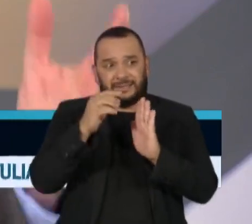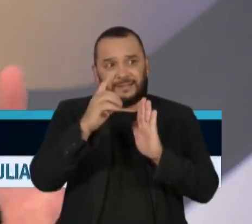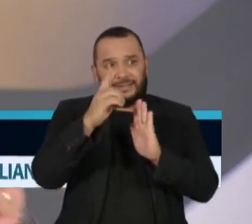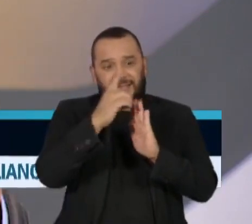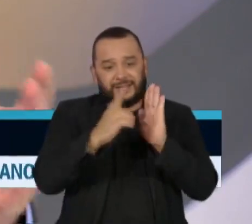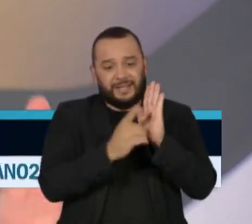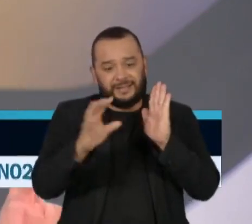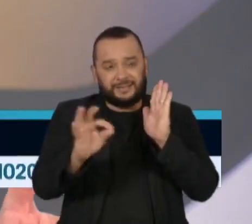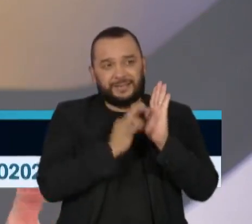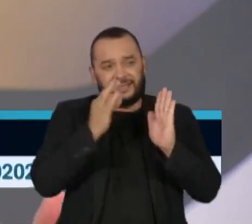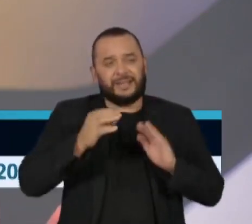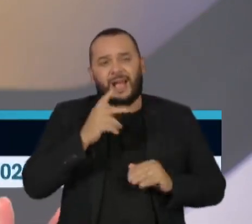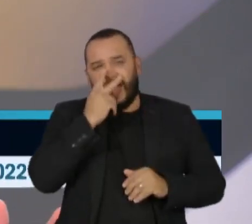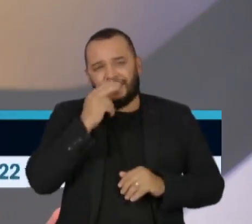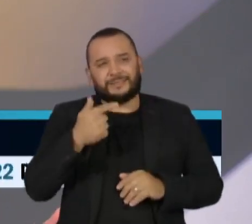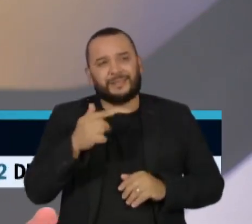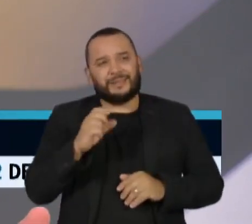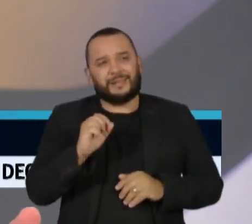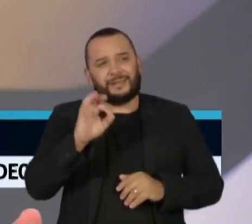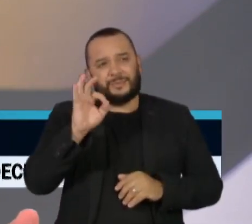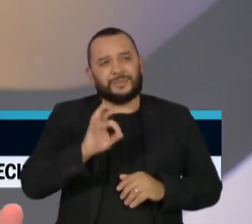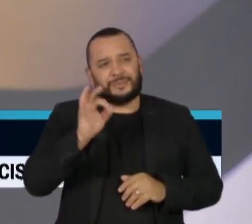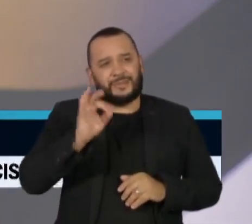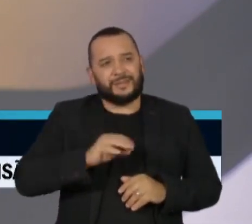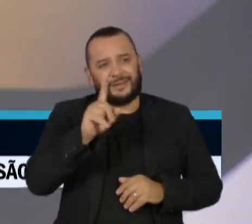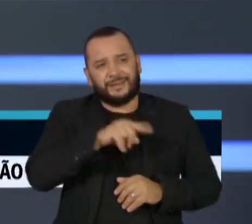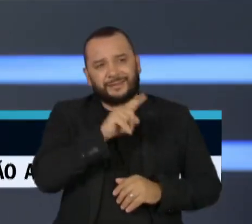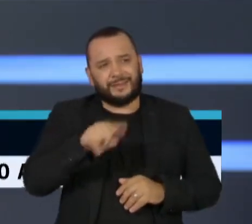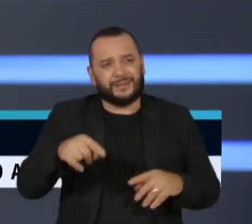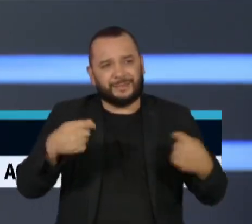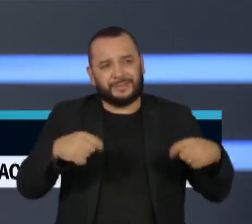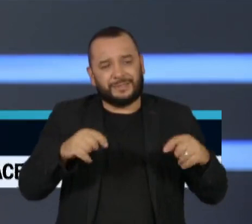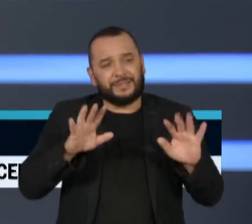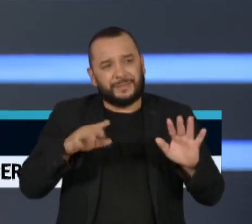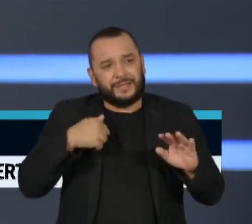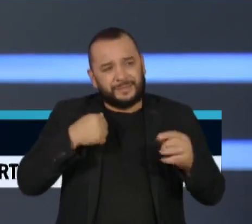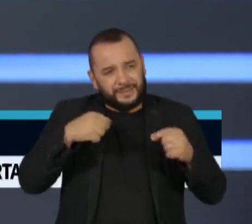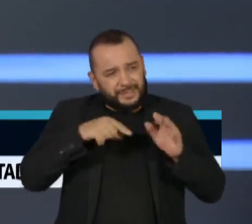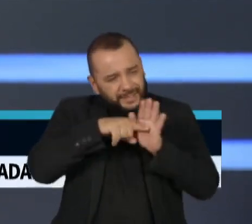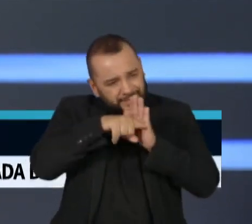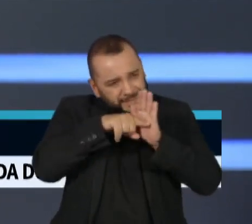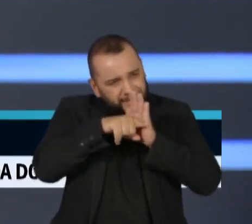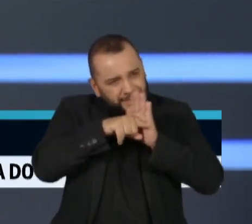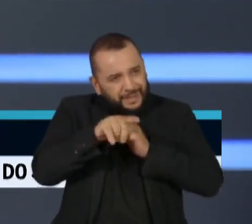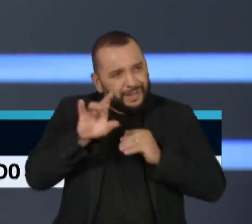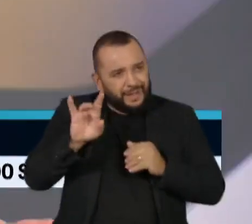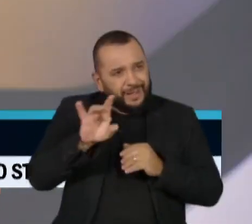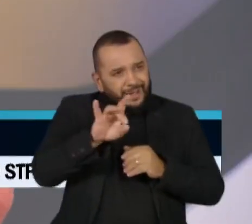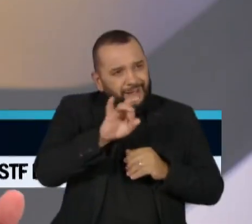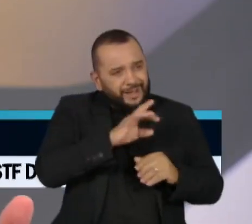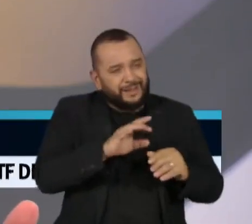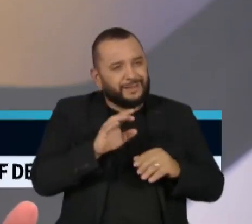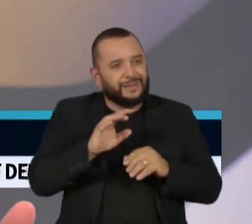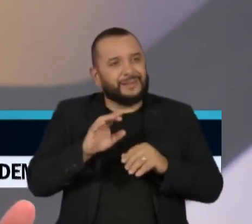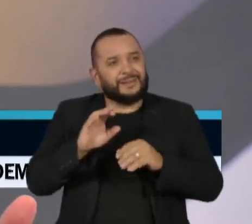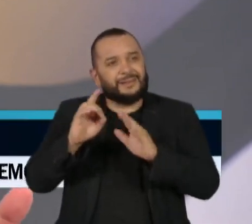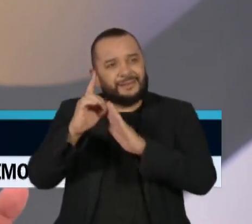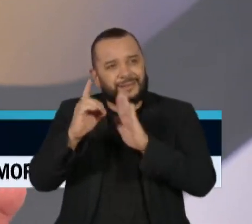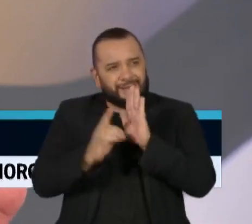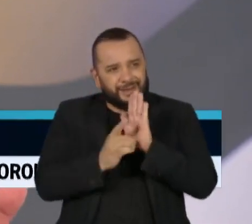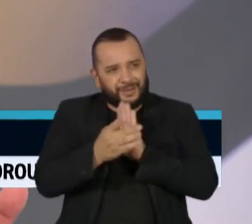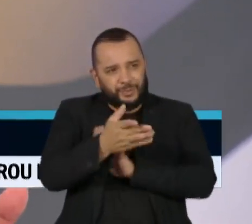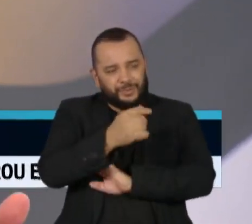revogado eu tô dizendo um número qualquer mas é preciso examinar criteriosamente cada um deles porque não é